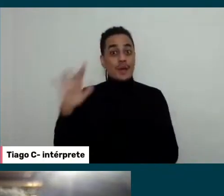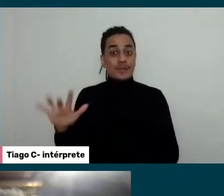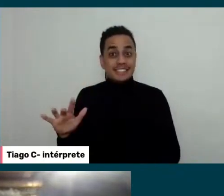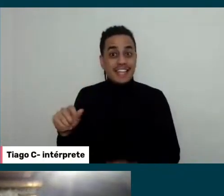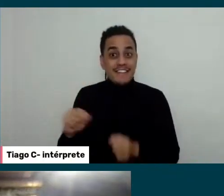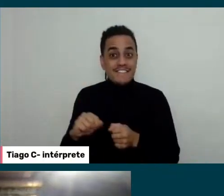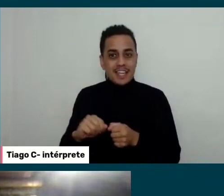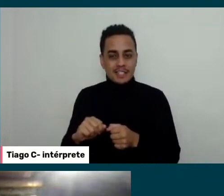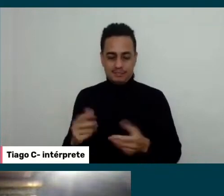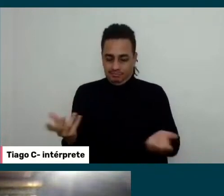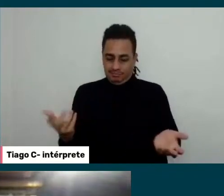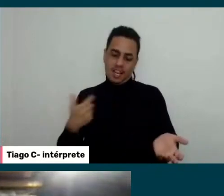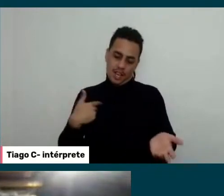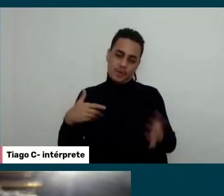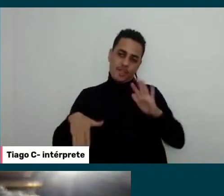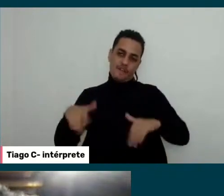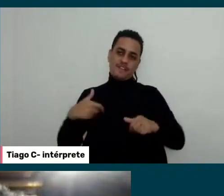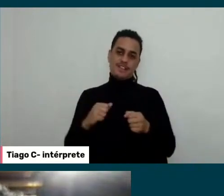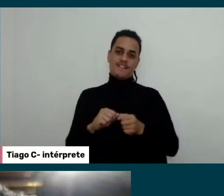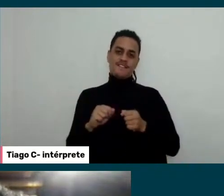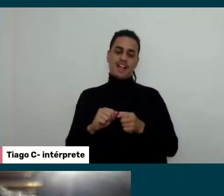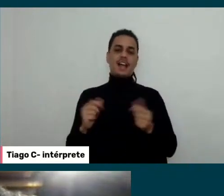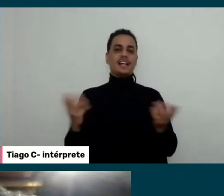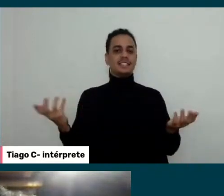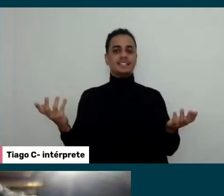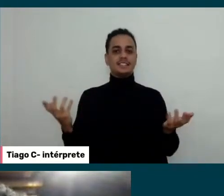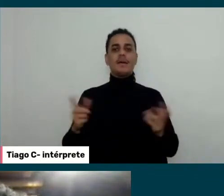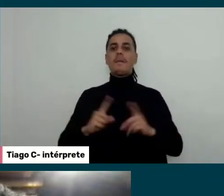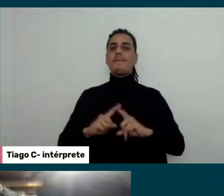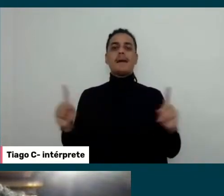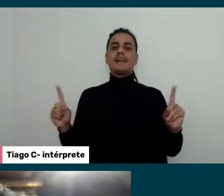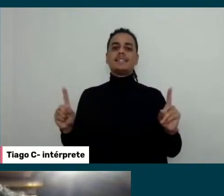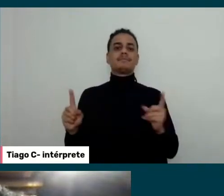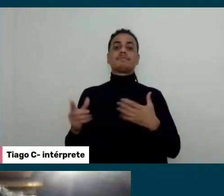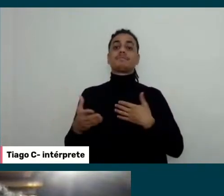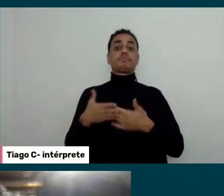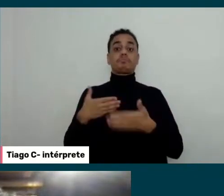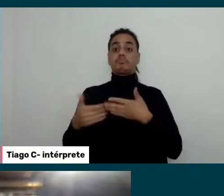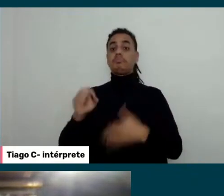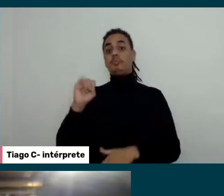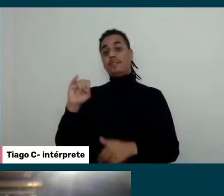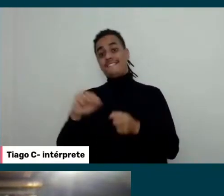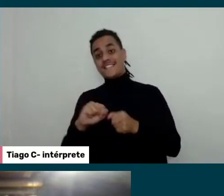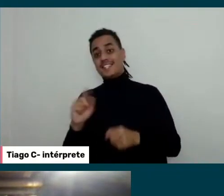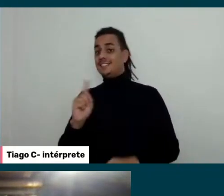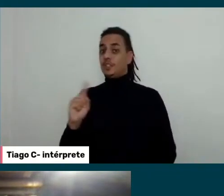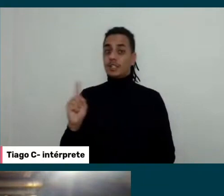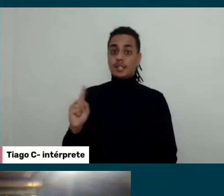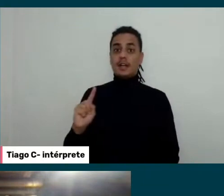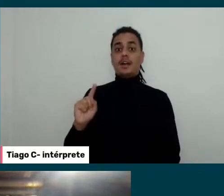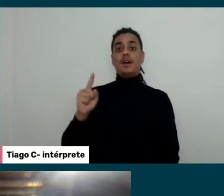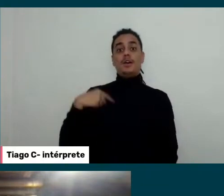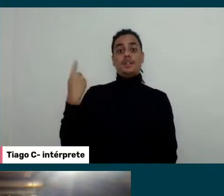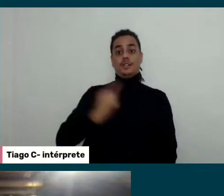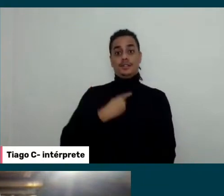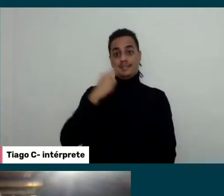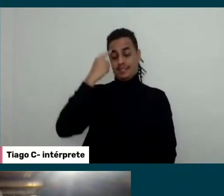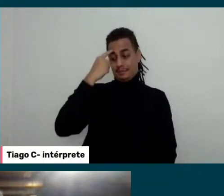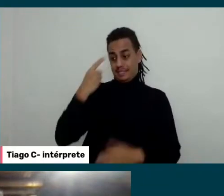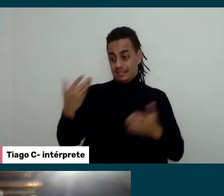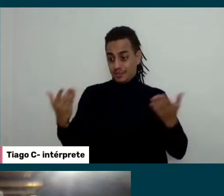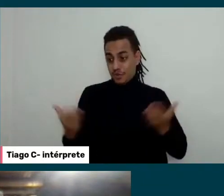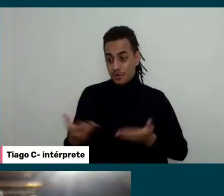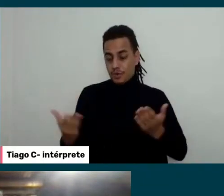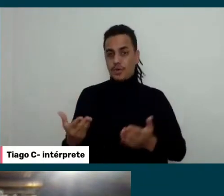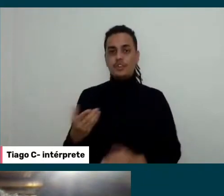dado, eu faria, né? Mas independente de isso ter feito ou não, considerando os dias de hoje, a gente